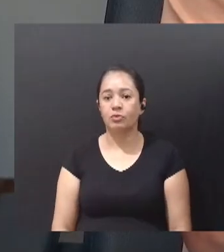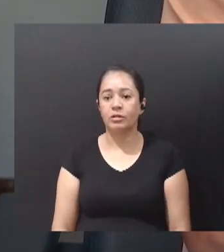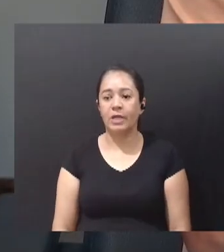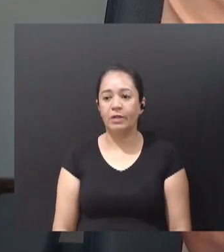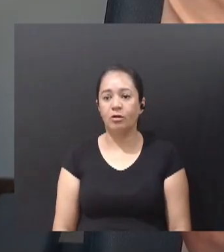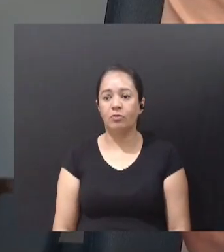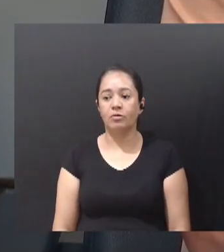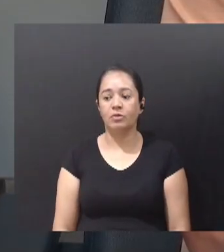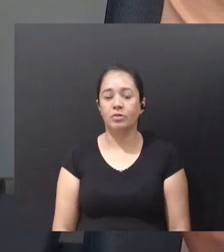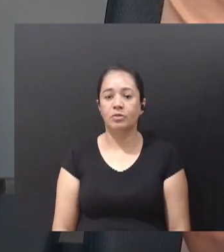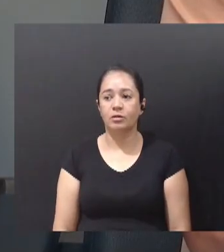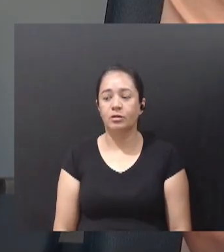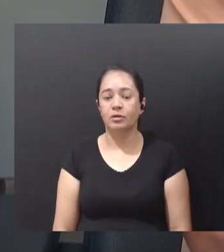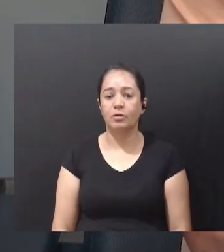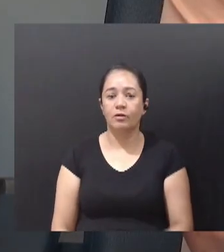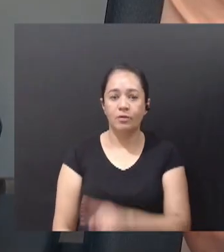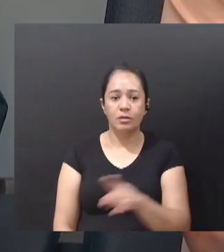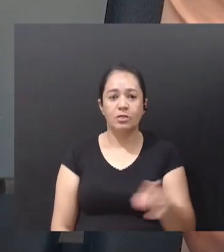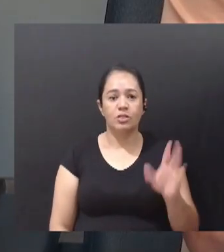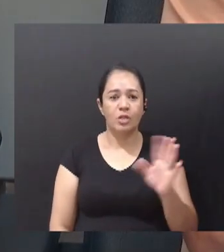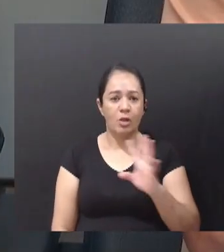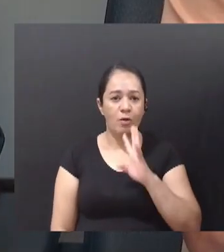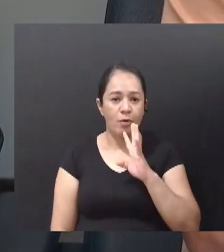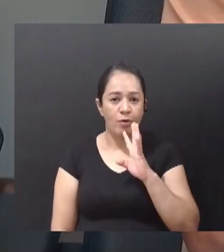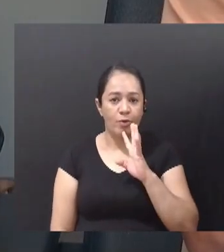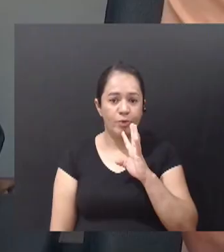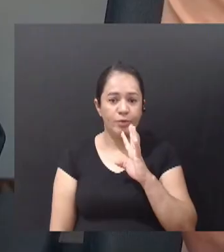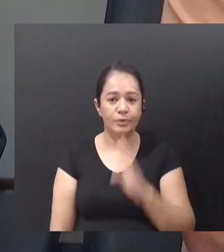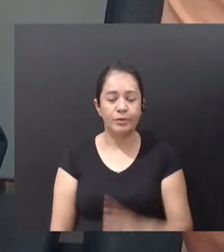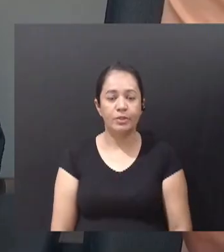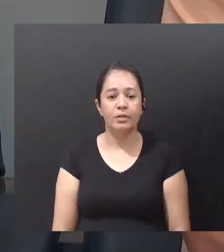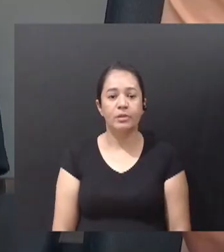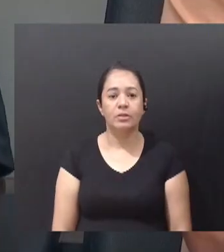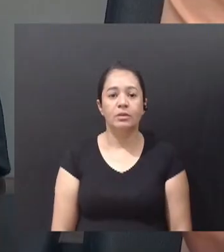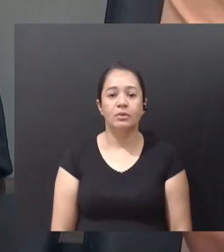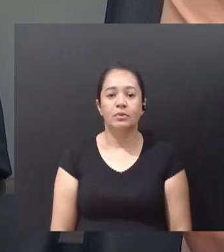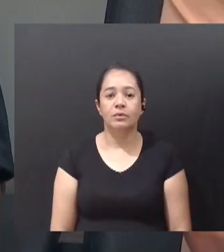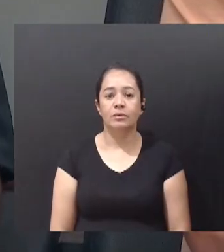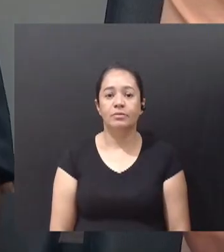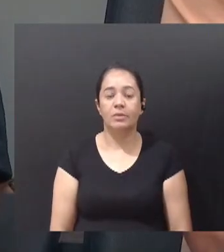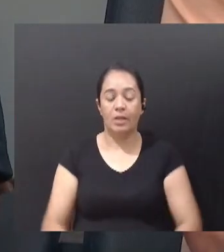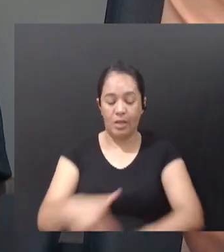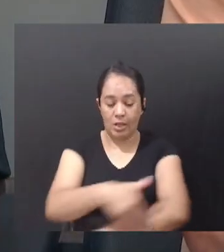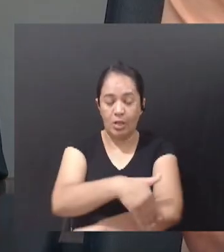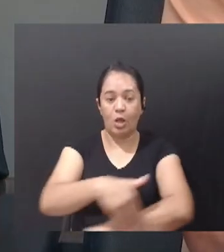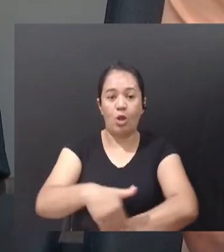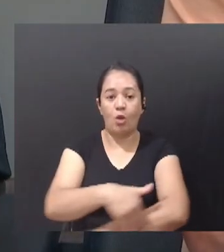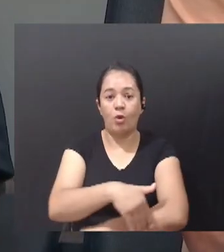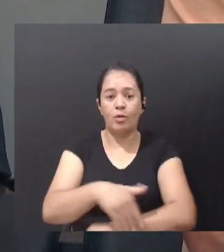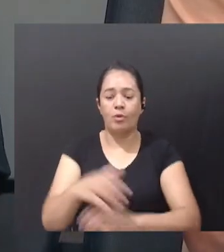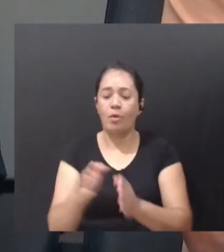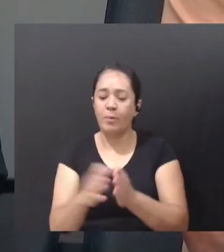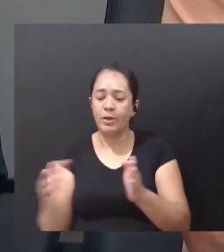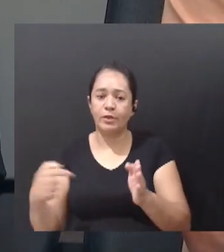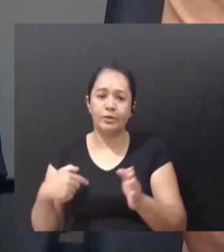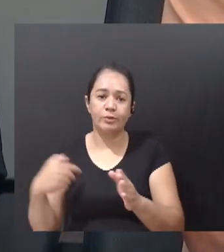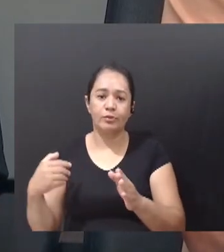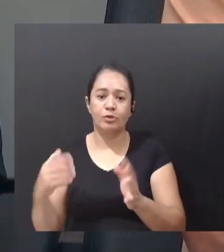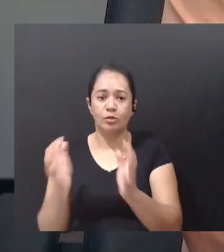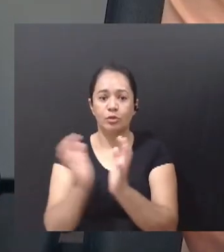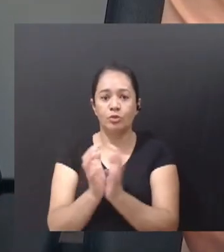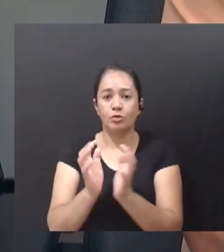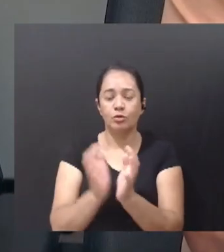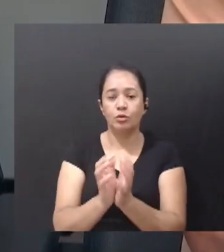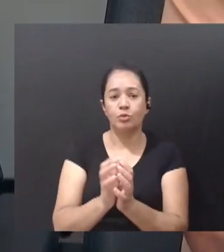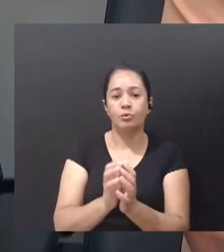se o pessoal conhece aqui, que é onde que saiu o Dinadi, Visão de Rua. Na época eu fazia parte do Ideologia Negra, hoje eu